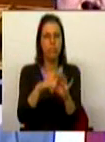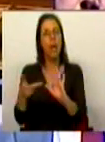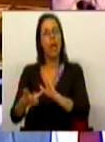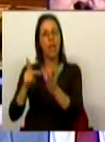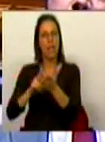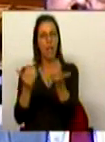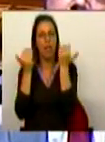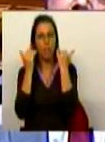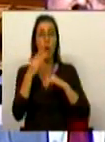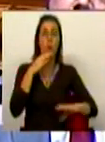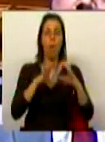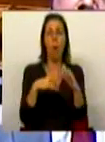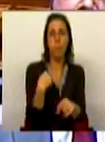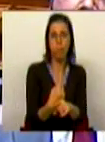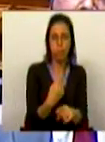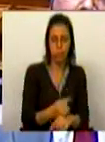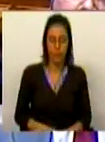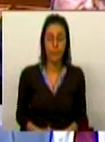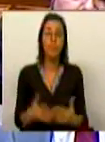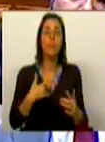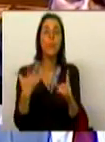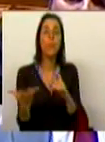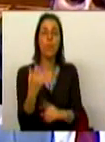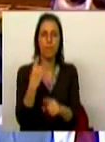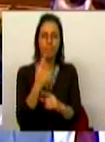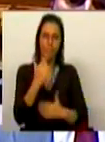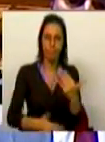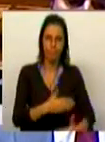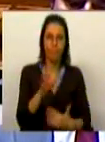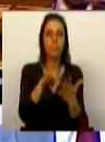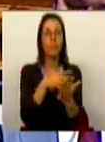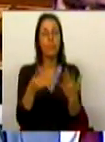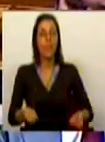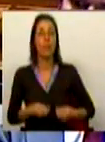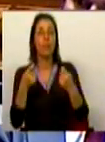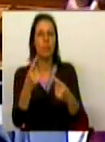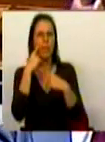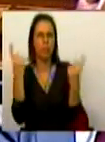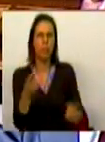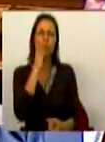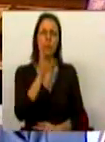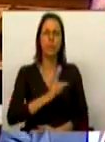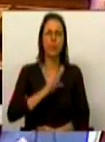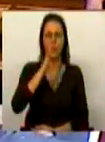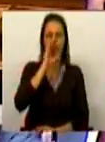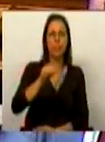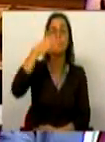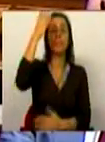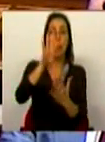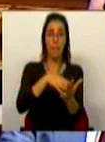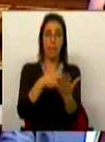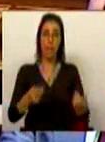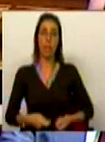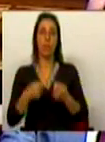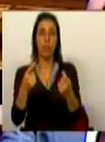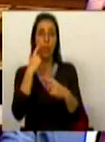tecnologias da informação e da comunicação. E conseguimos também avançar com um plano de investimento público. E como foi dito pelo Sr. Primeiro-Ministro, um plano de